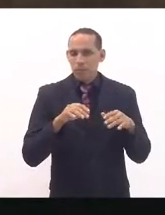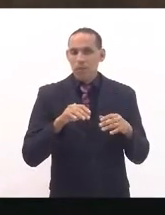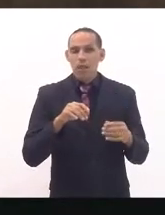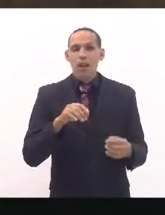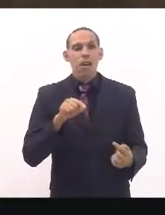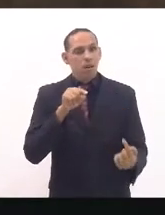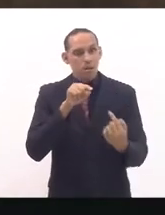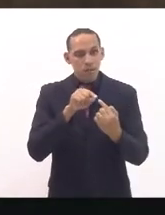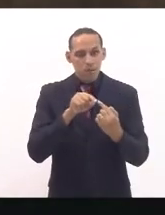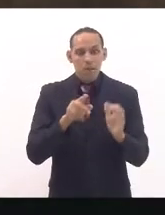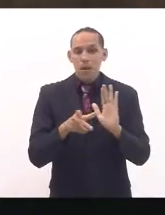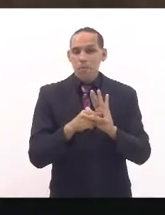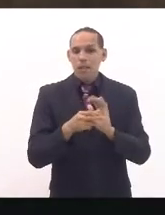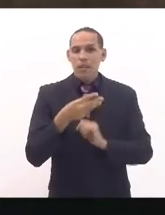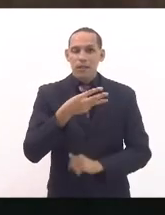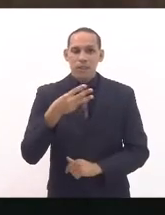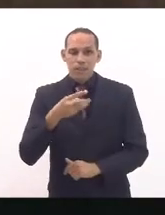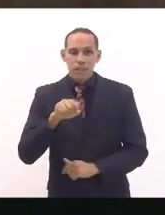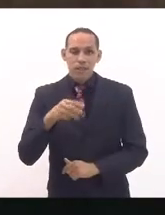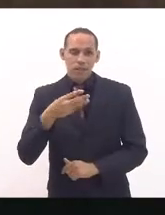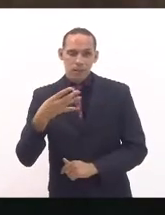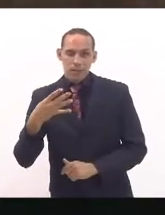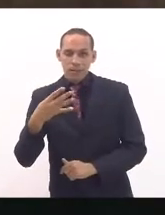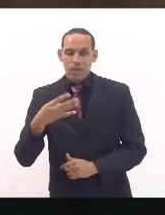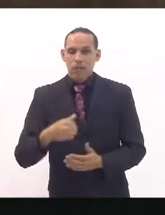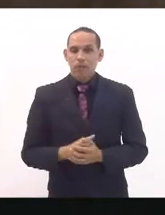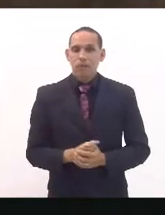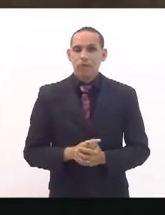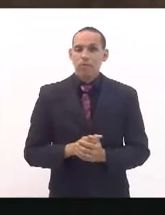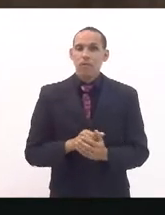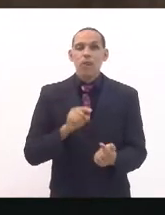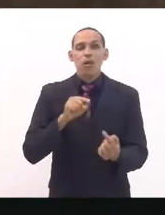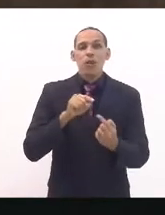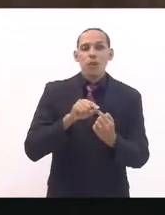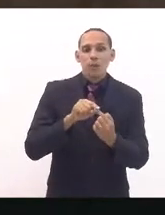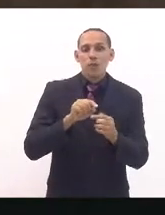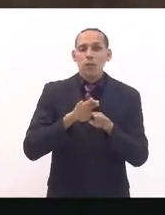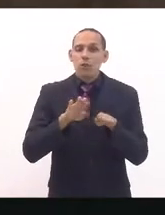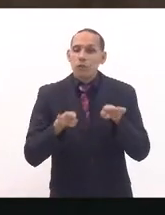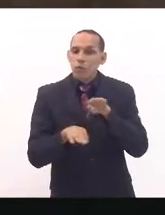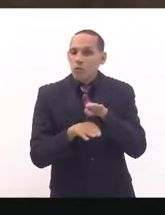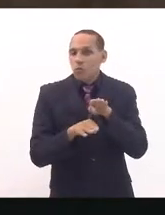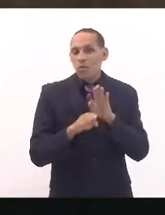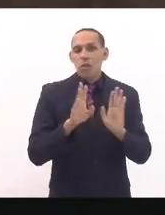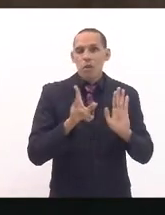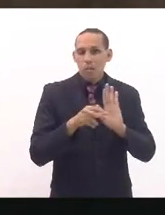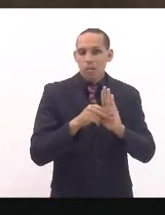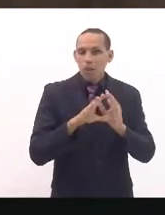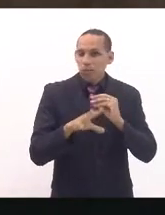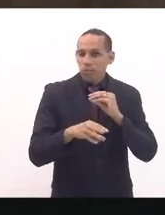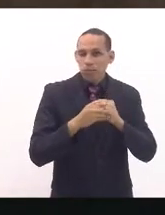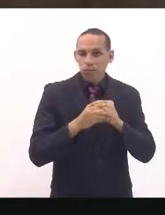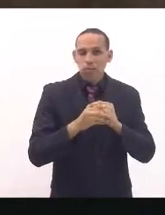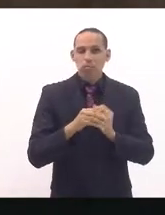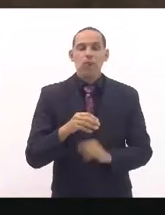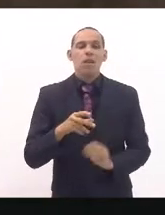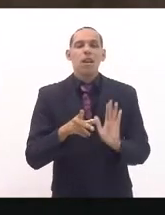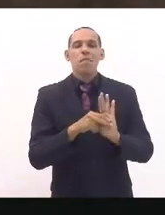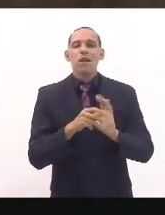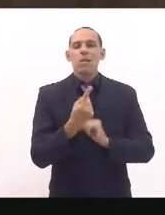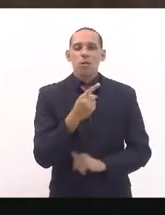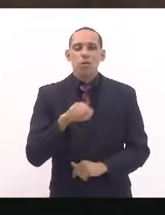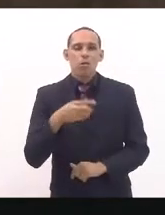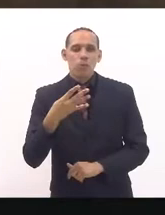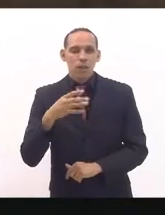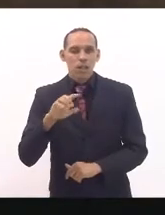favorável às emendas número 33 e 34, favorável com subemenda aglutinativa às emendas 1, 4, 5, 6